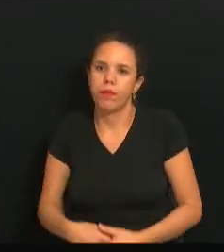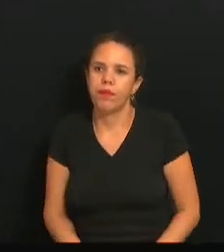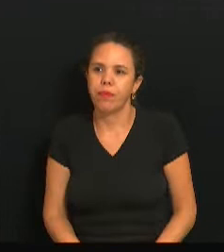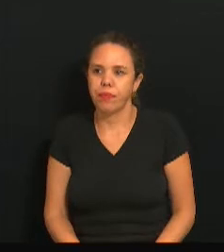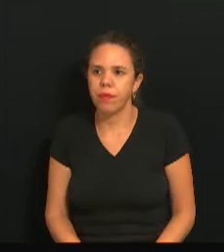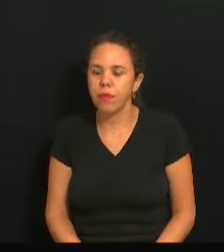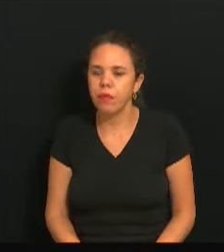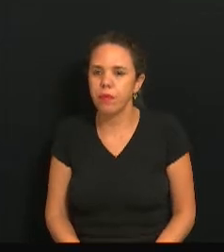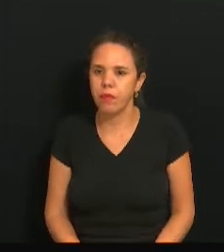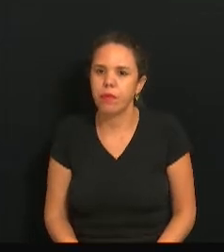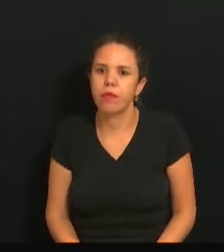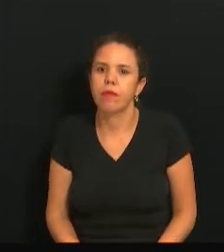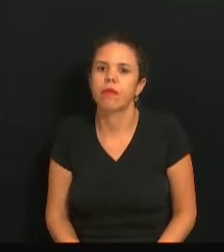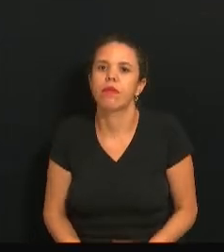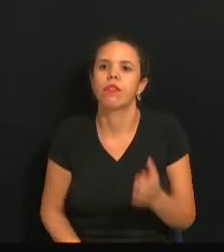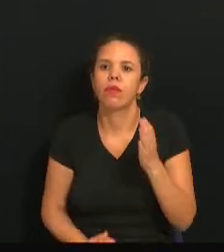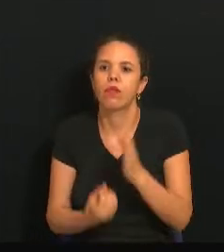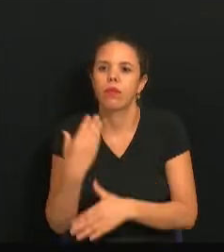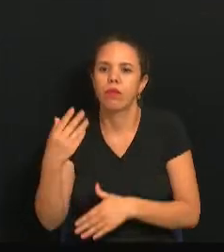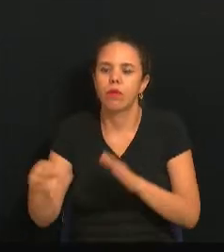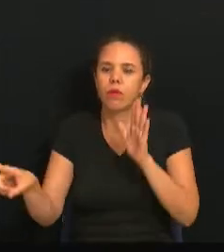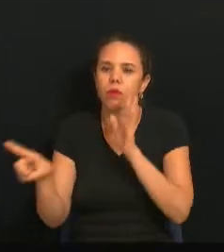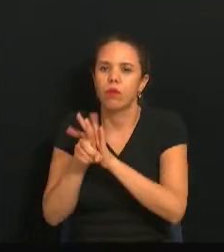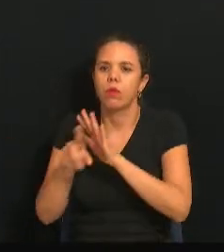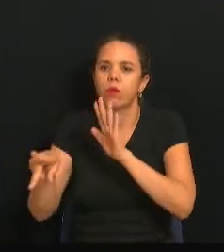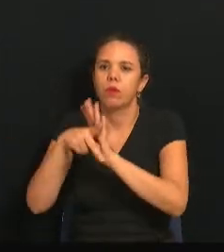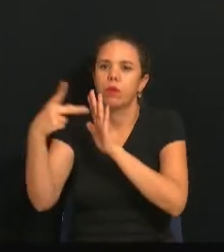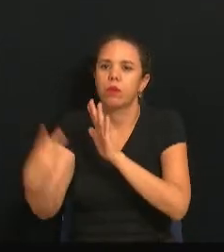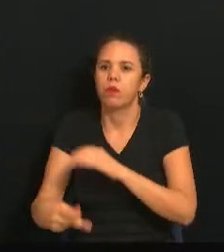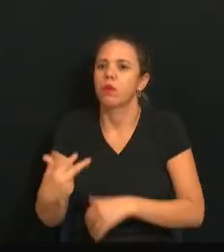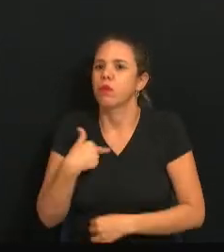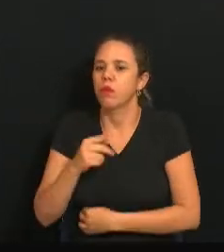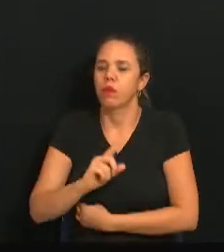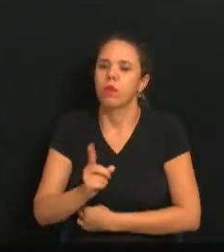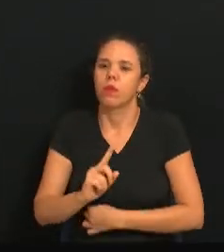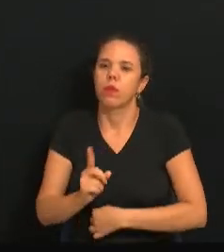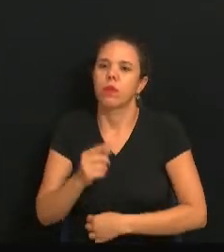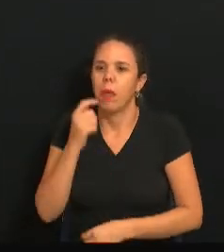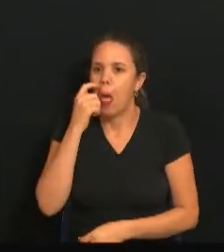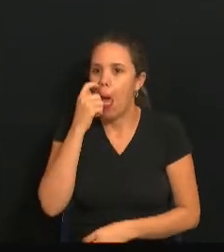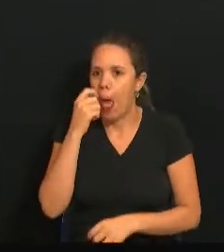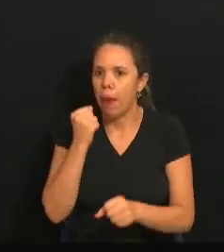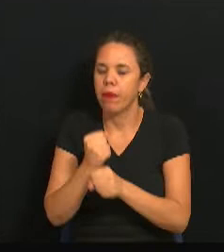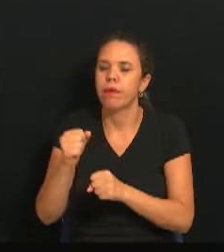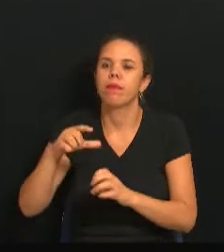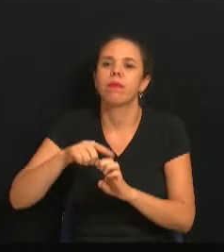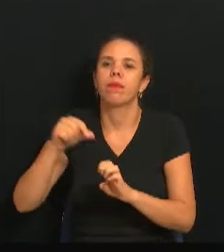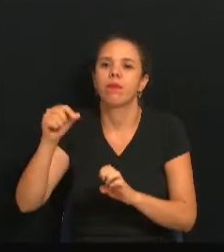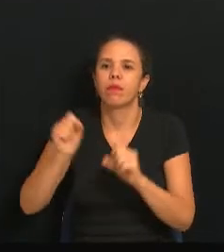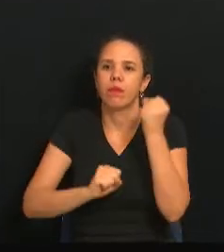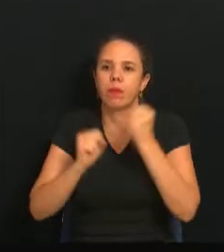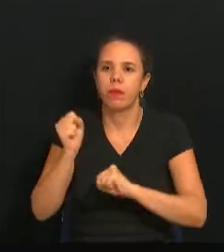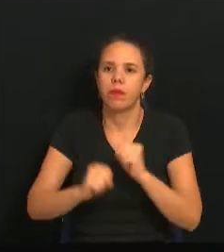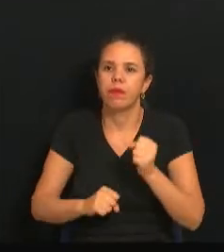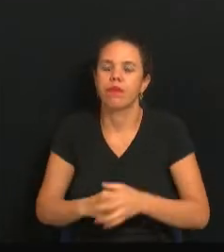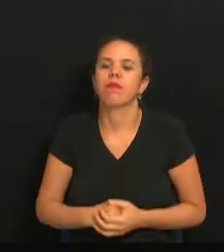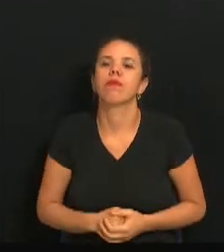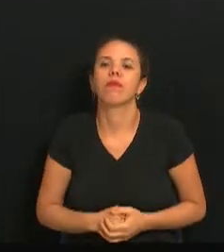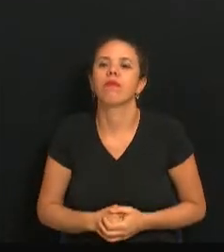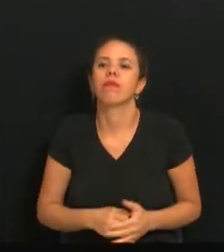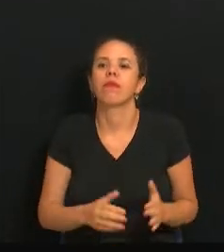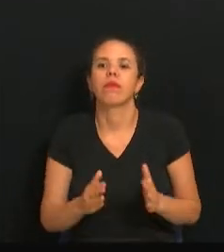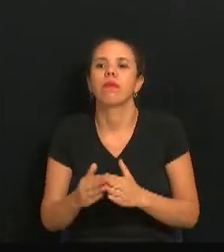a insegurança que gera aos proprietários por não poder, seja empreender na área industrial ou empreender na área